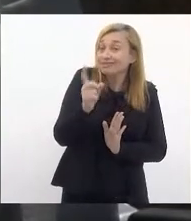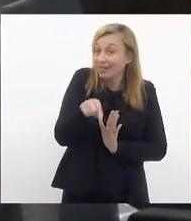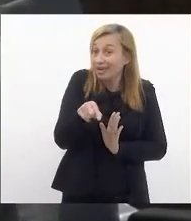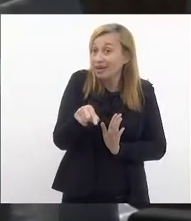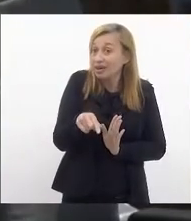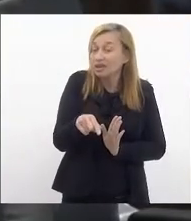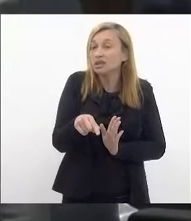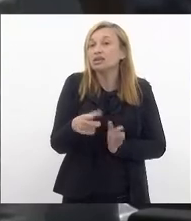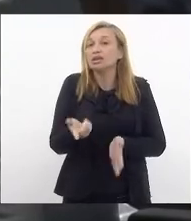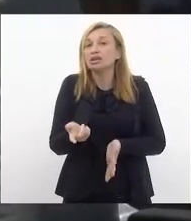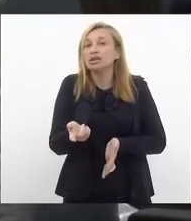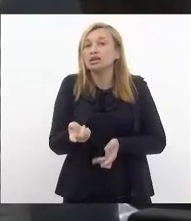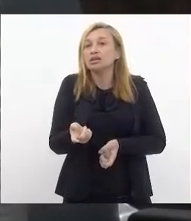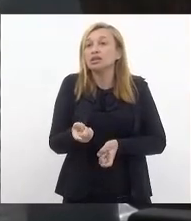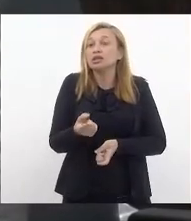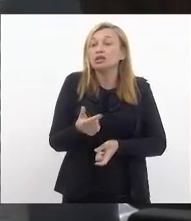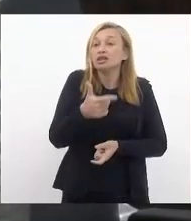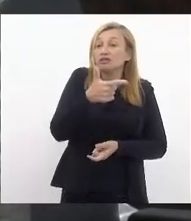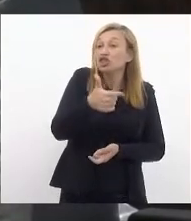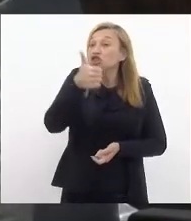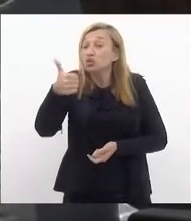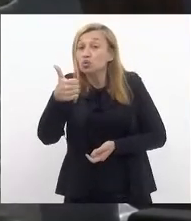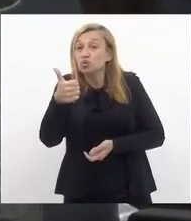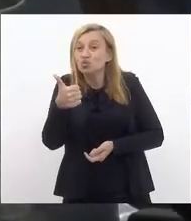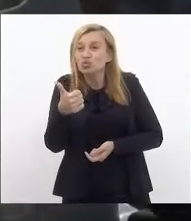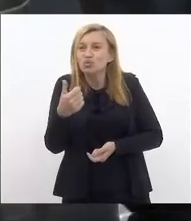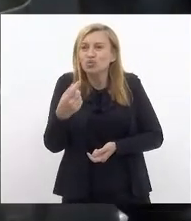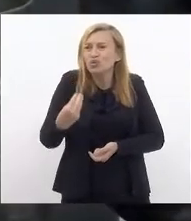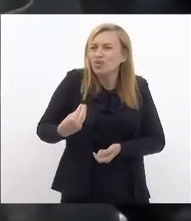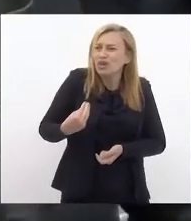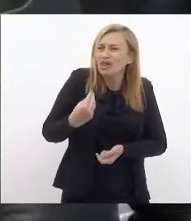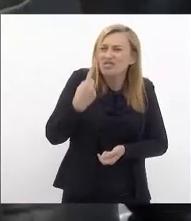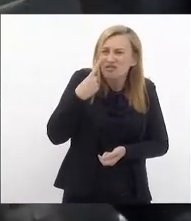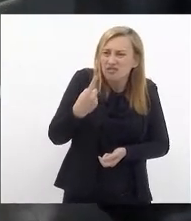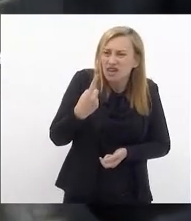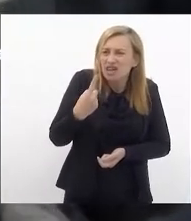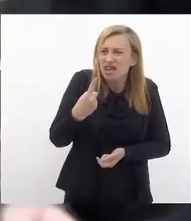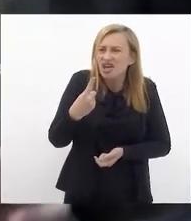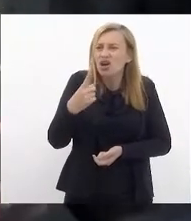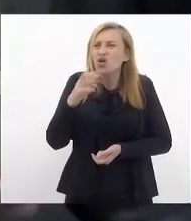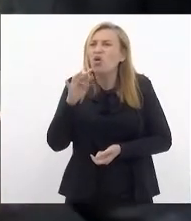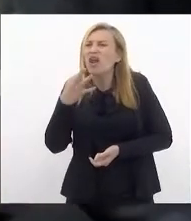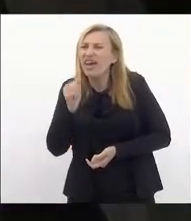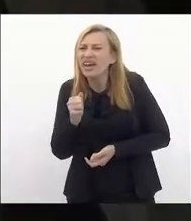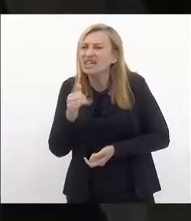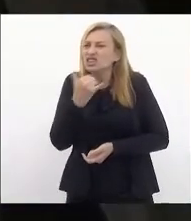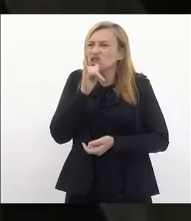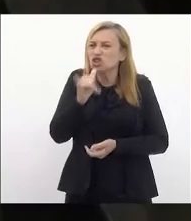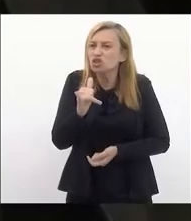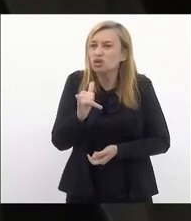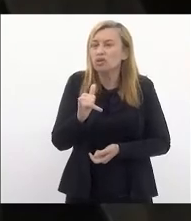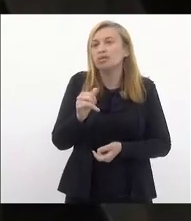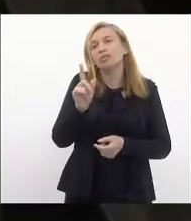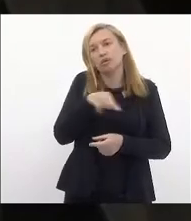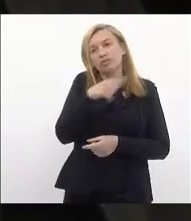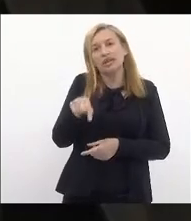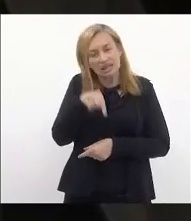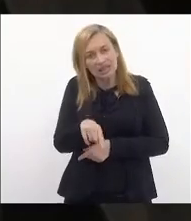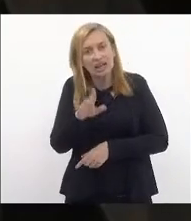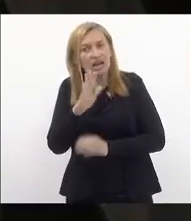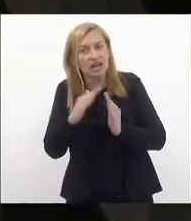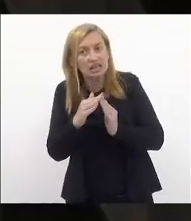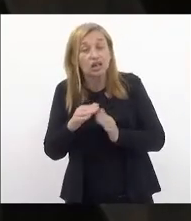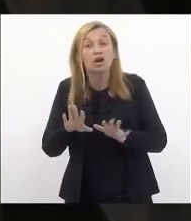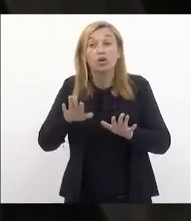nós estamos no século XXI estamos vivendo sendo ainda coleira de choque coisa que nós proibimos aqui na casa e quando a vossa